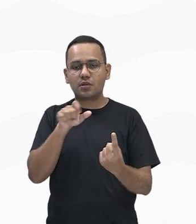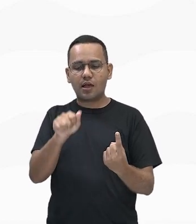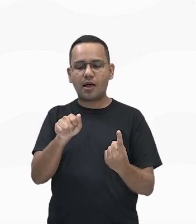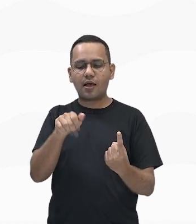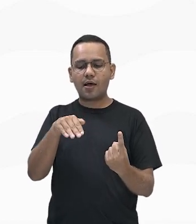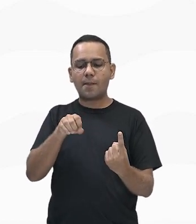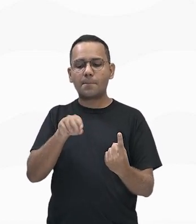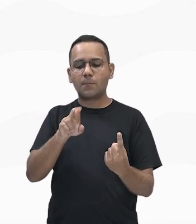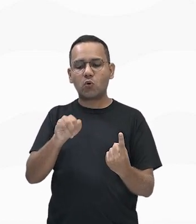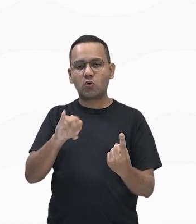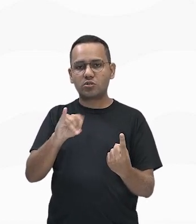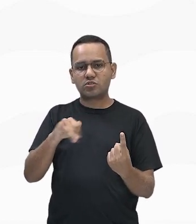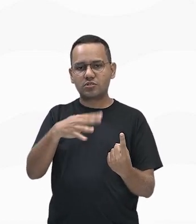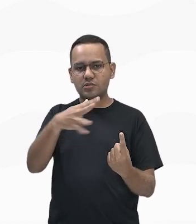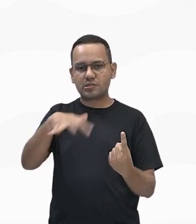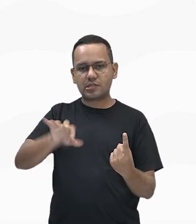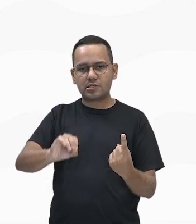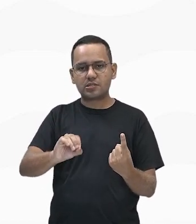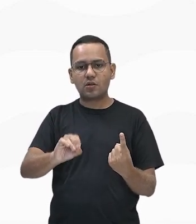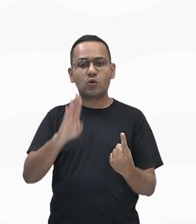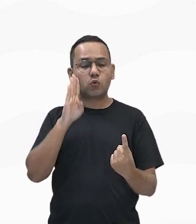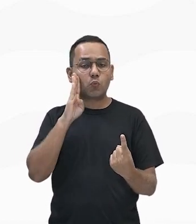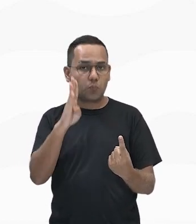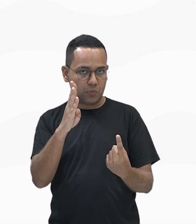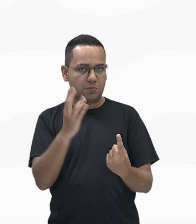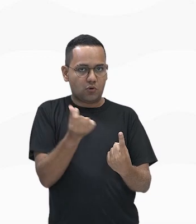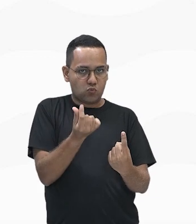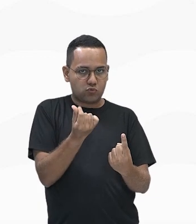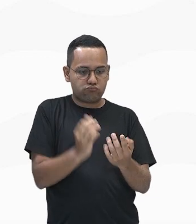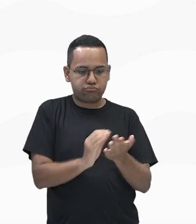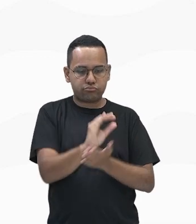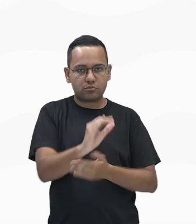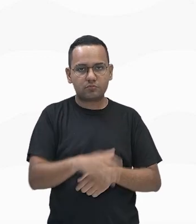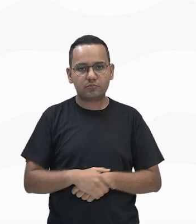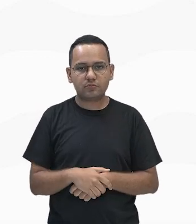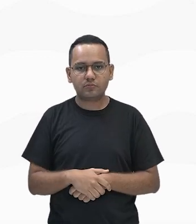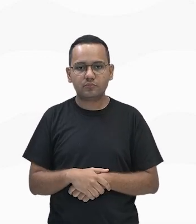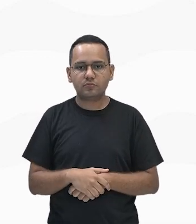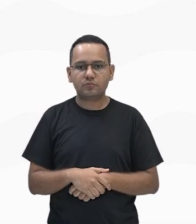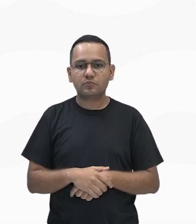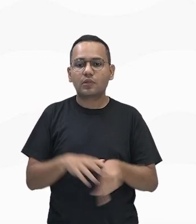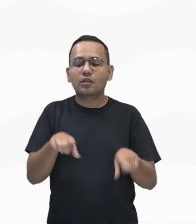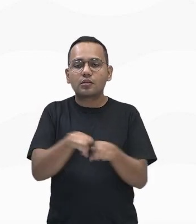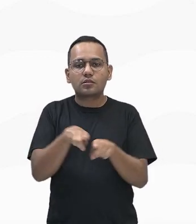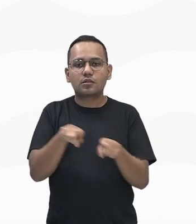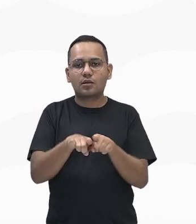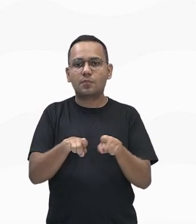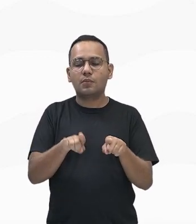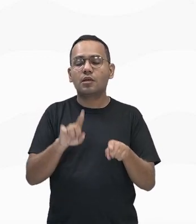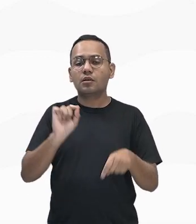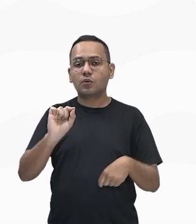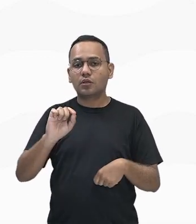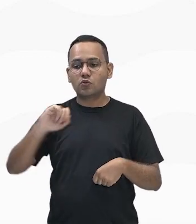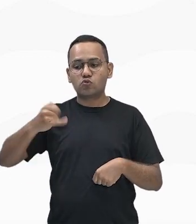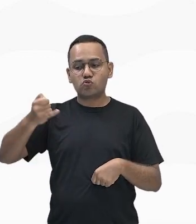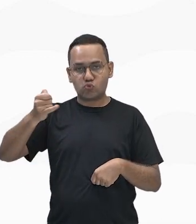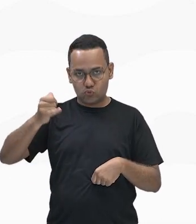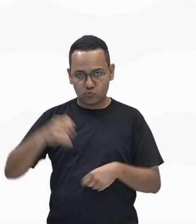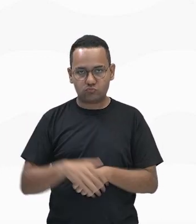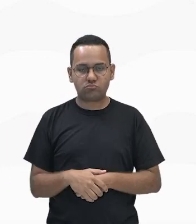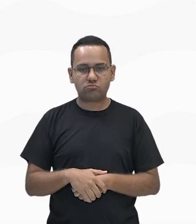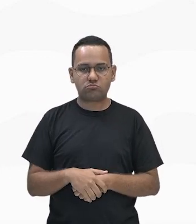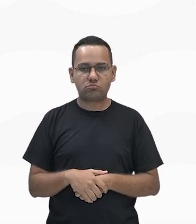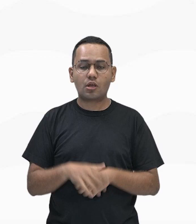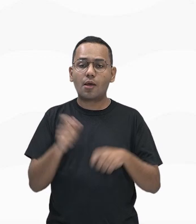do principal, né, o valor, o dinheiro, né, e outra parte de juros. Então, uma parte você amortiza